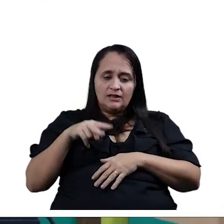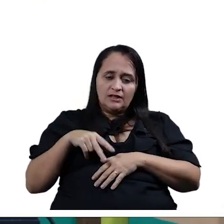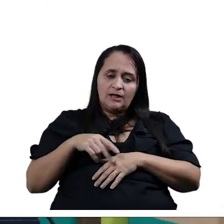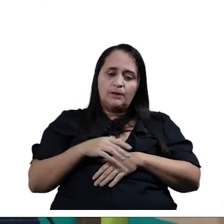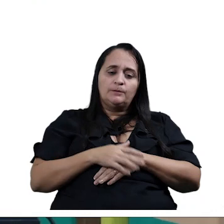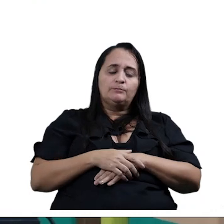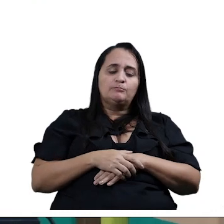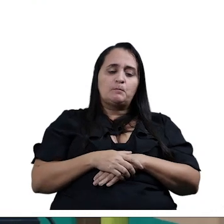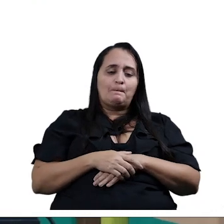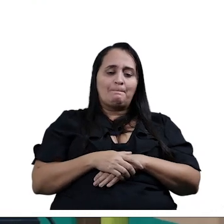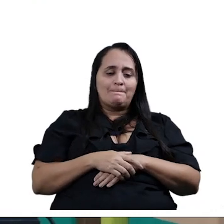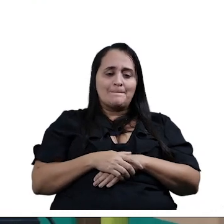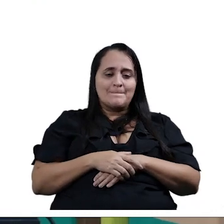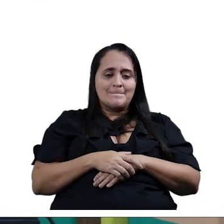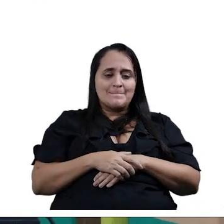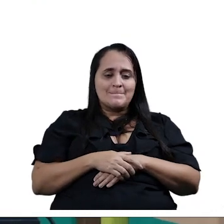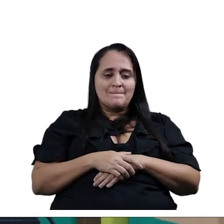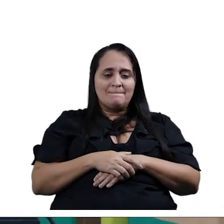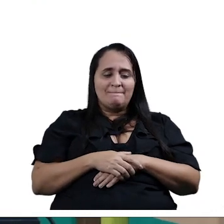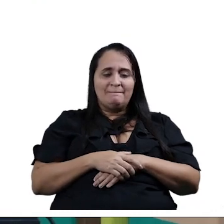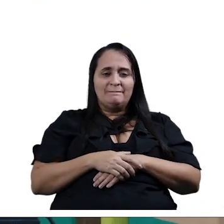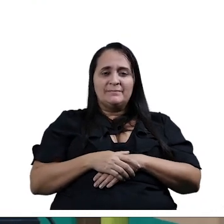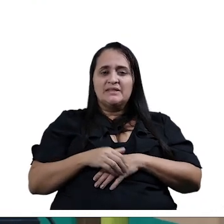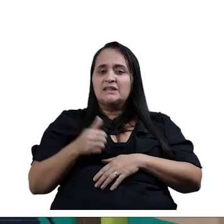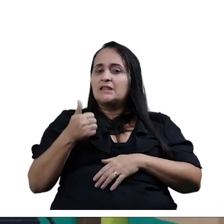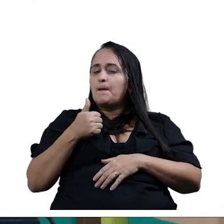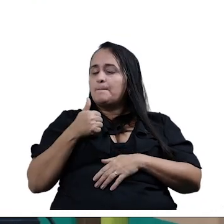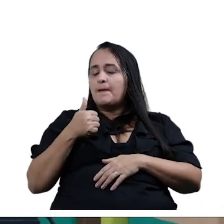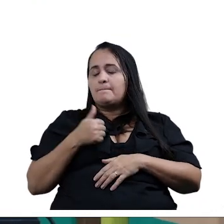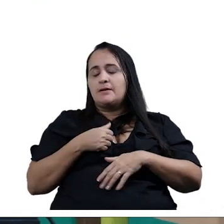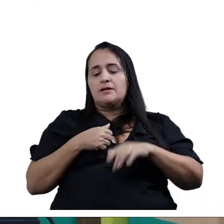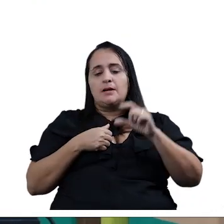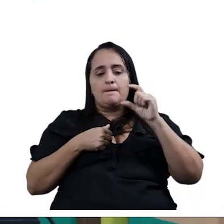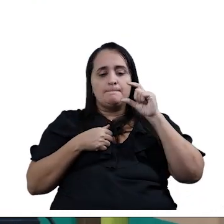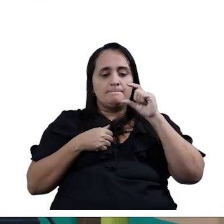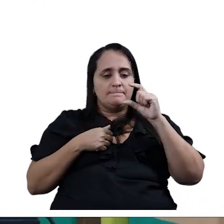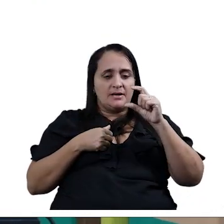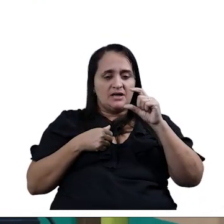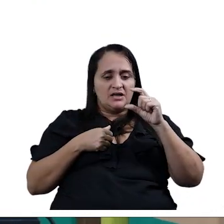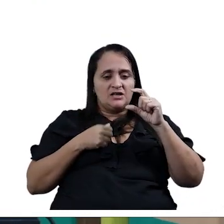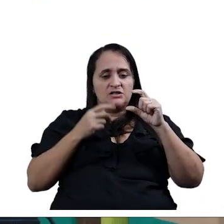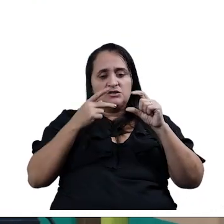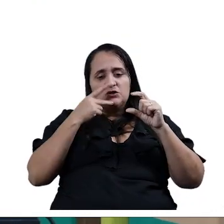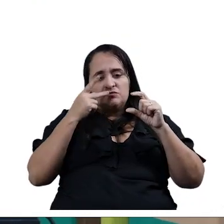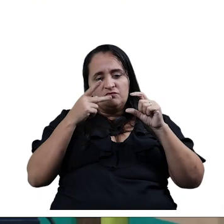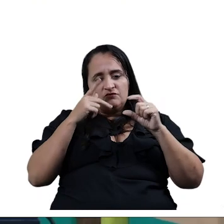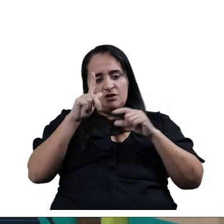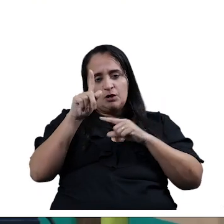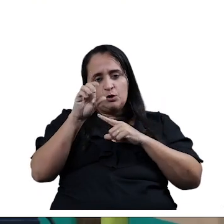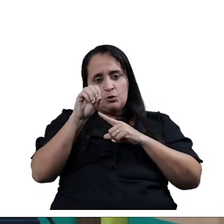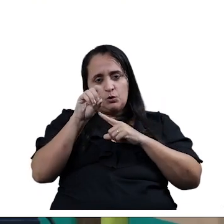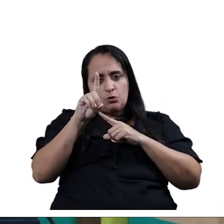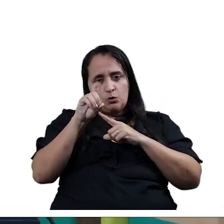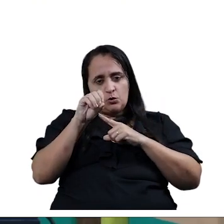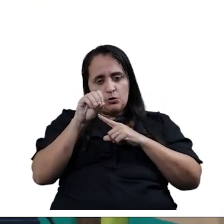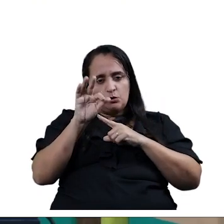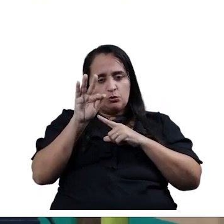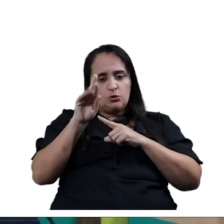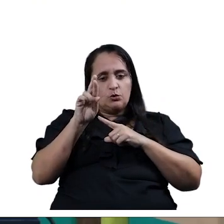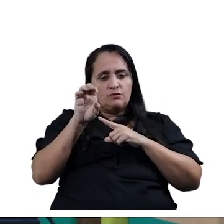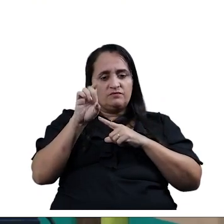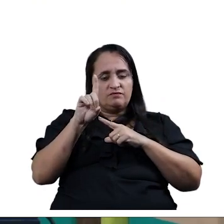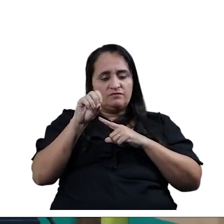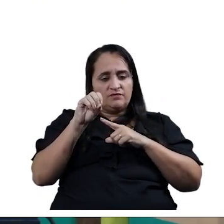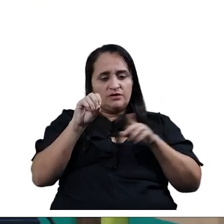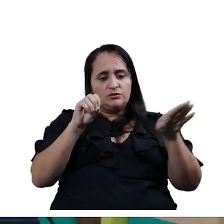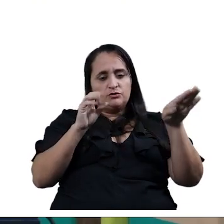né? Então, observe, nessa primeira parte do texto aqui, fala de Godofredo, não é isso?